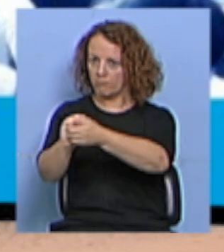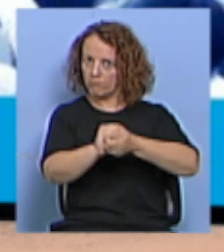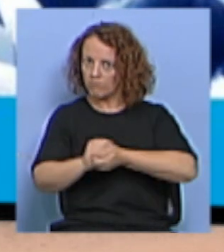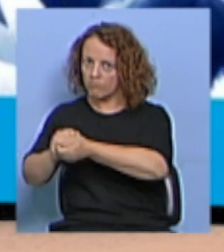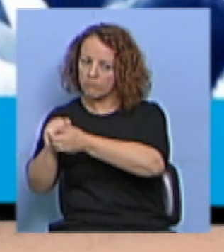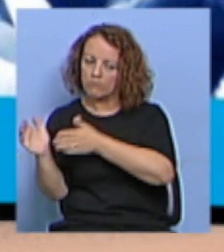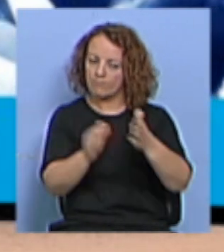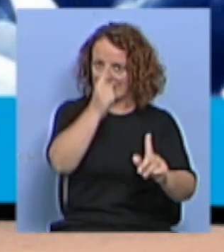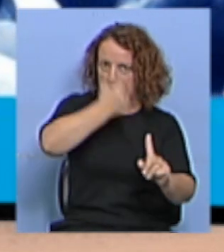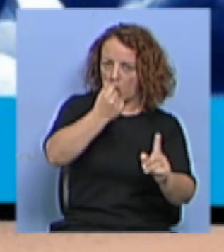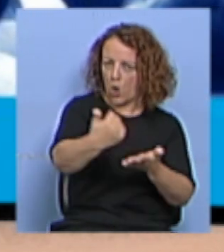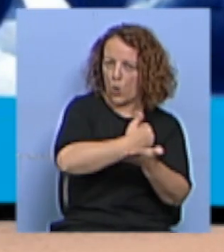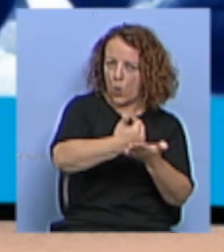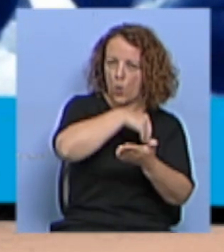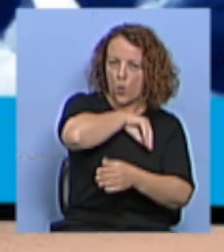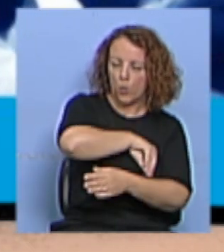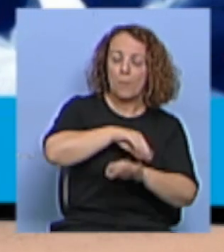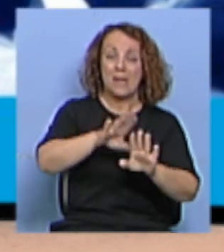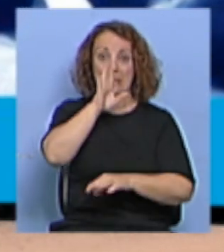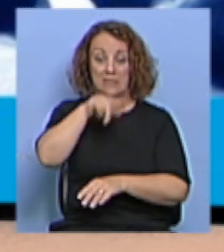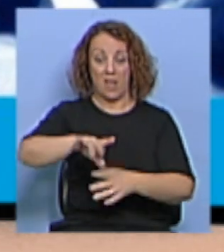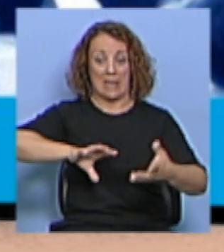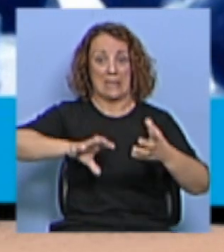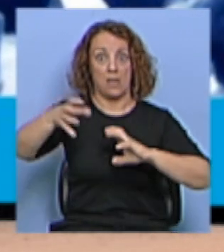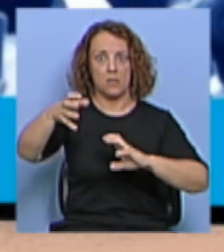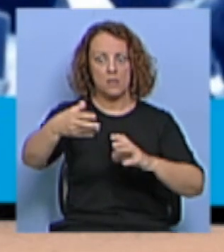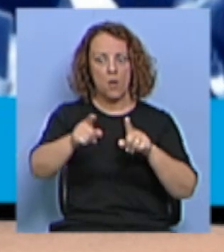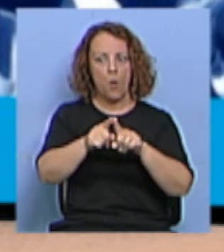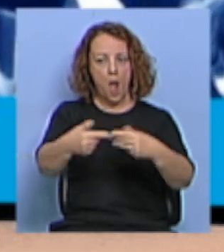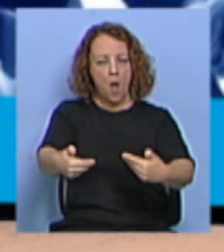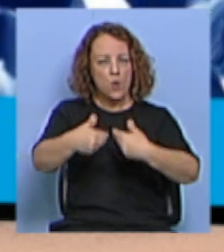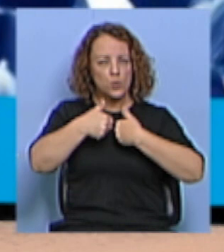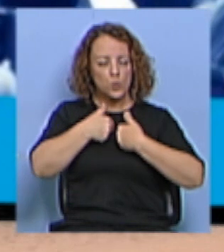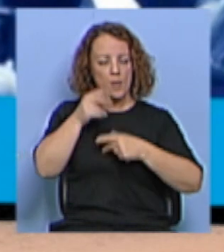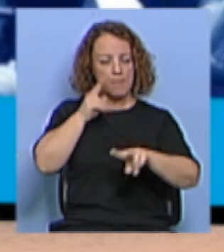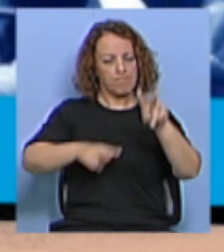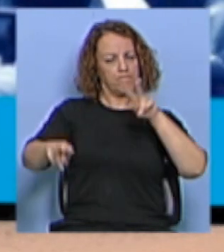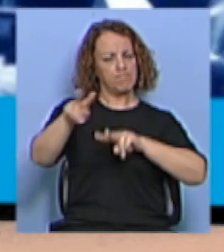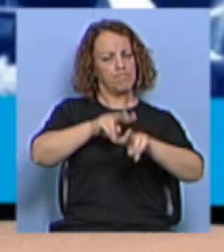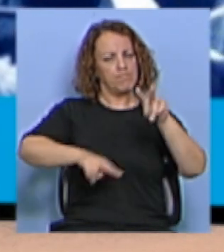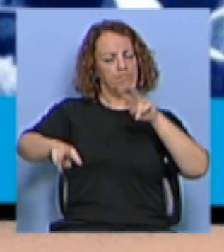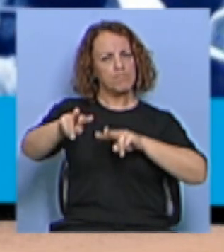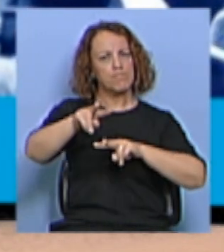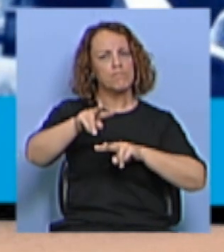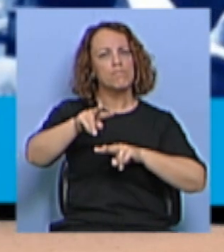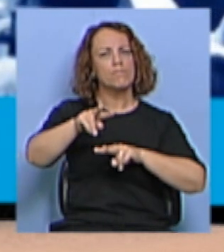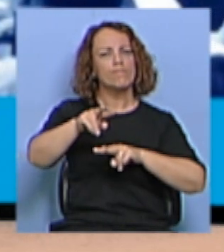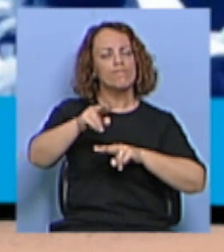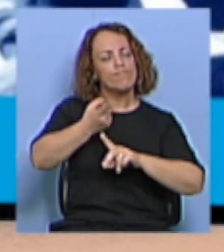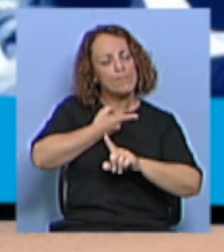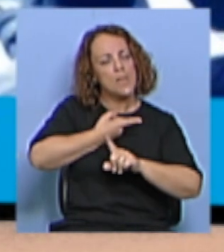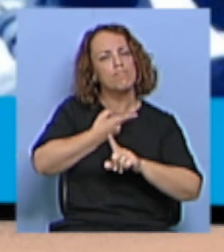isso, se esta crise nos ajudar a pensar de outra forma e olhar para sermos